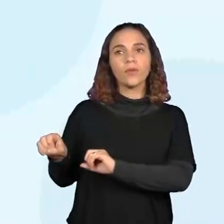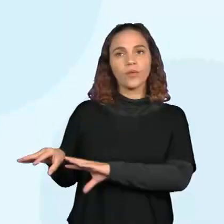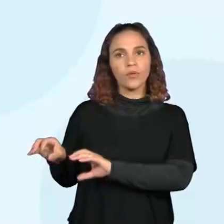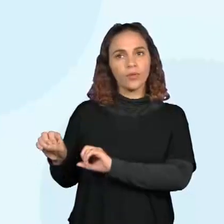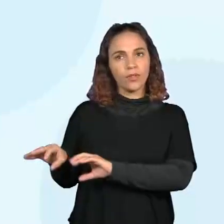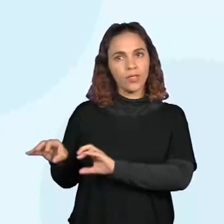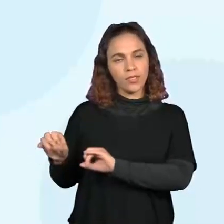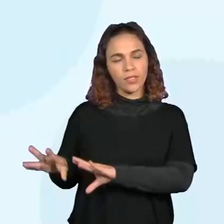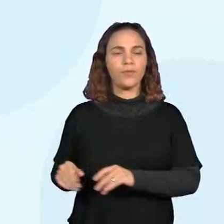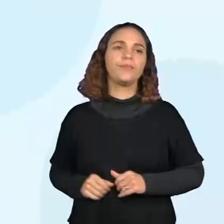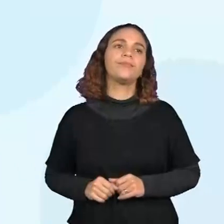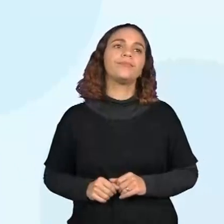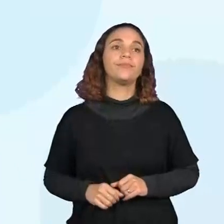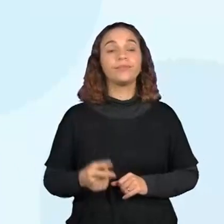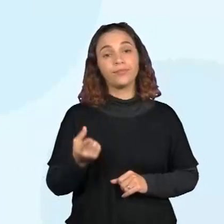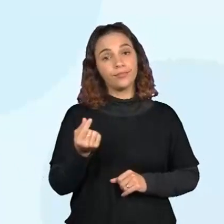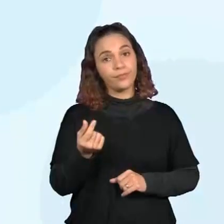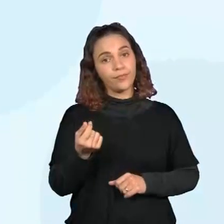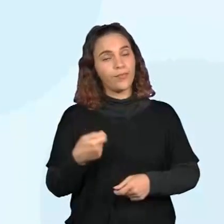educação,